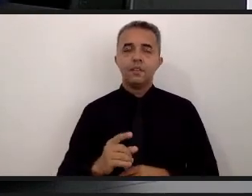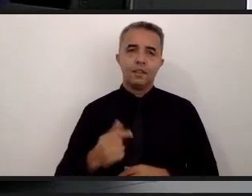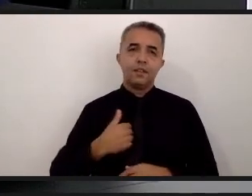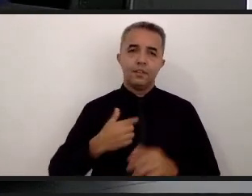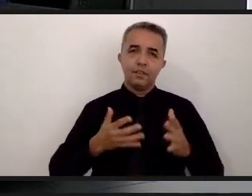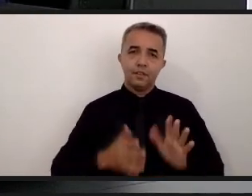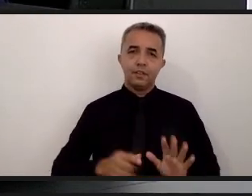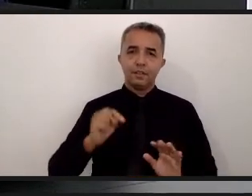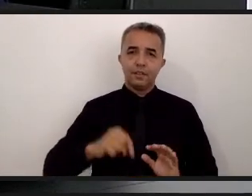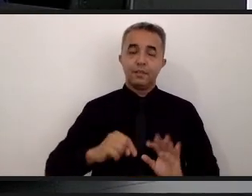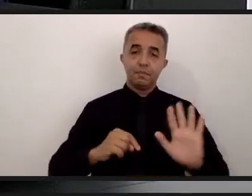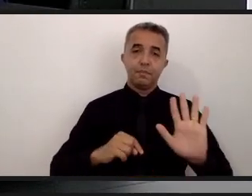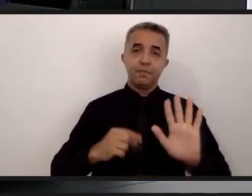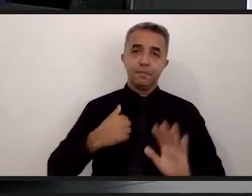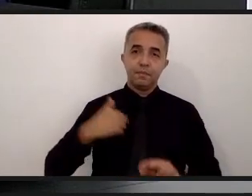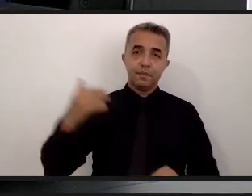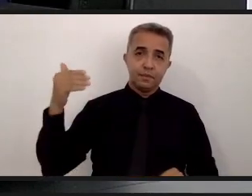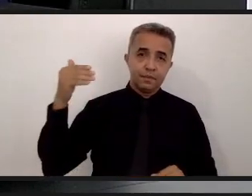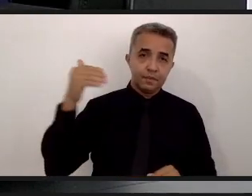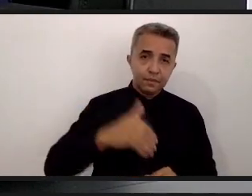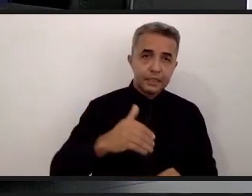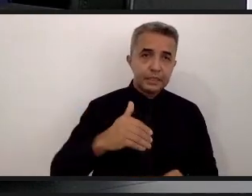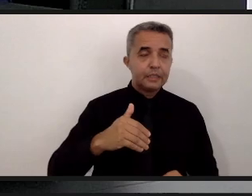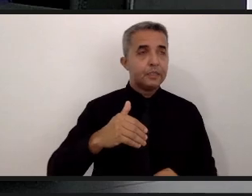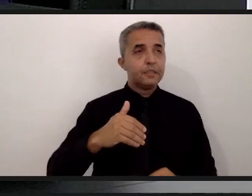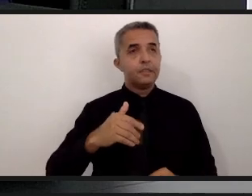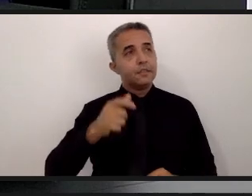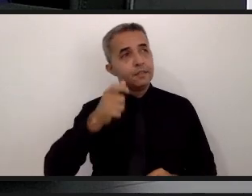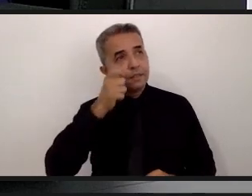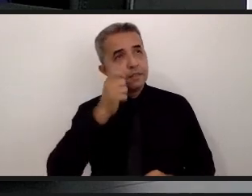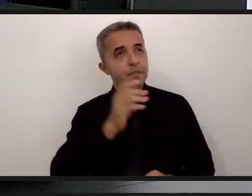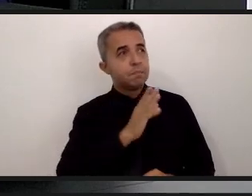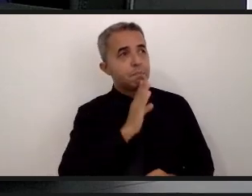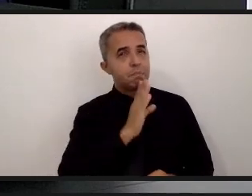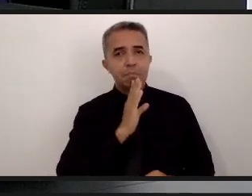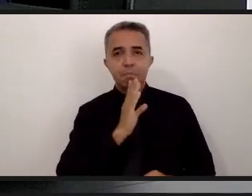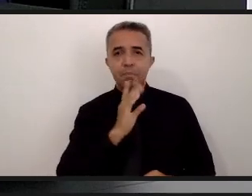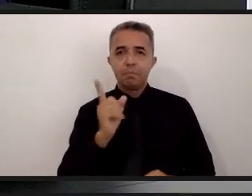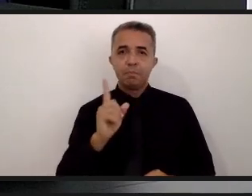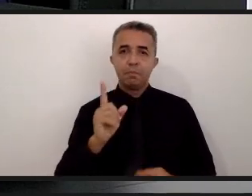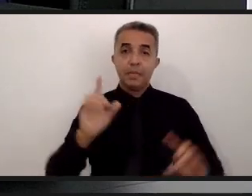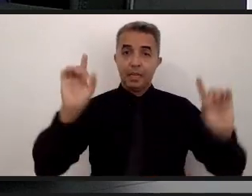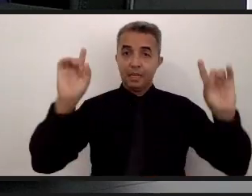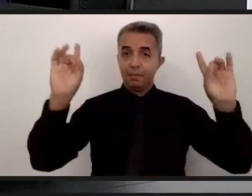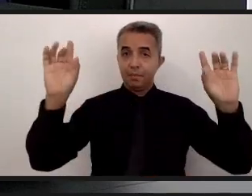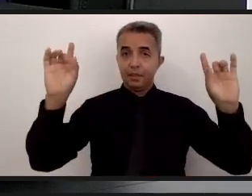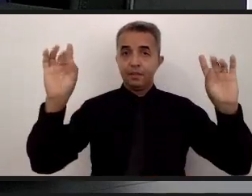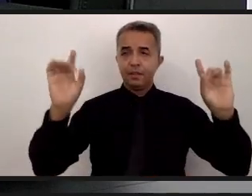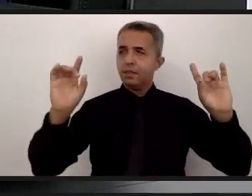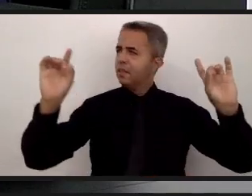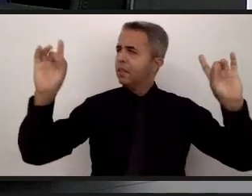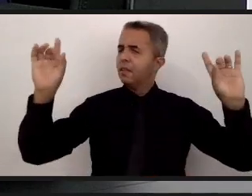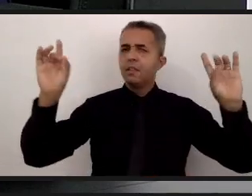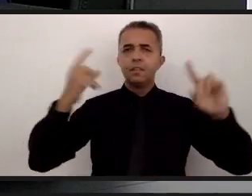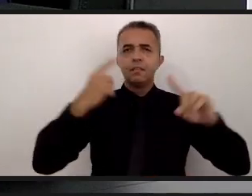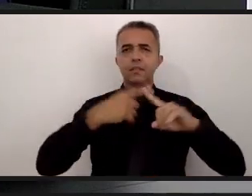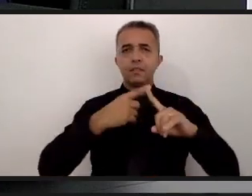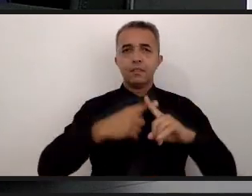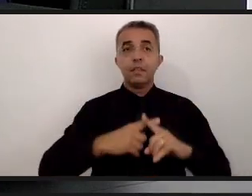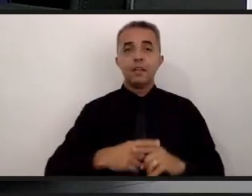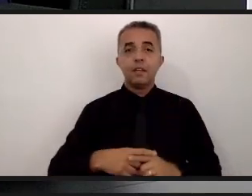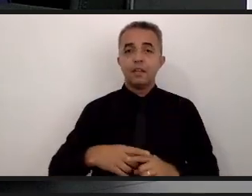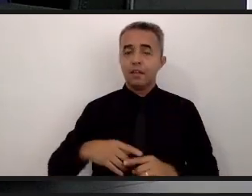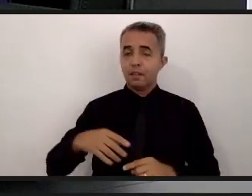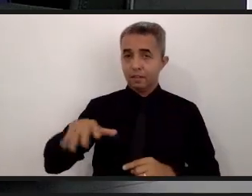ainda não tinha tido o privilégio e conhecer, né? Eu falo privilégio porque a política de